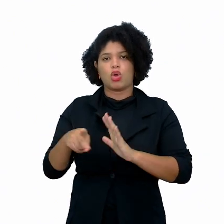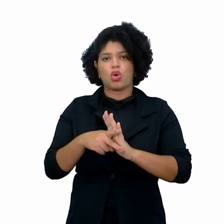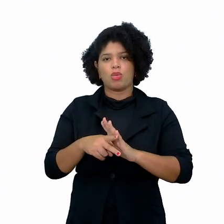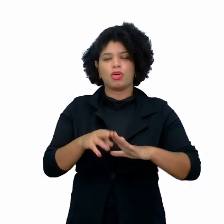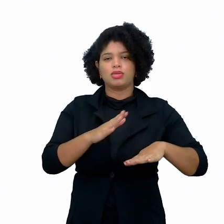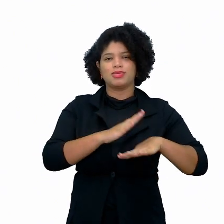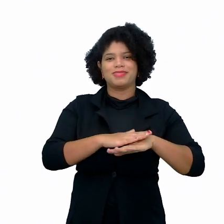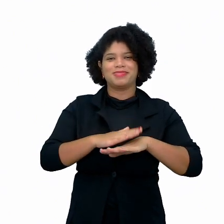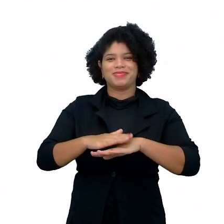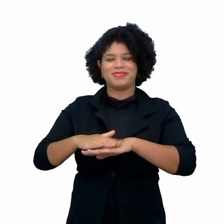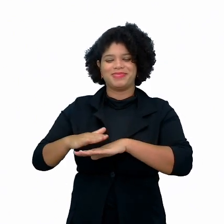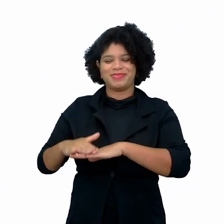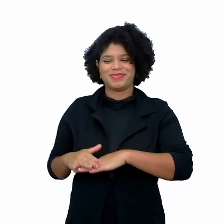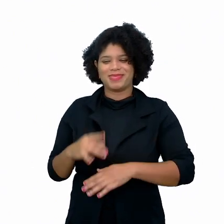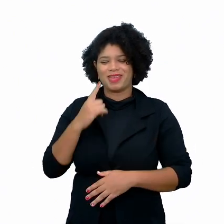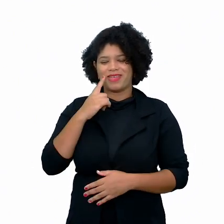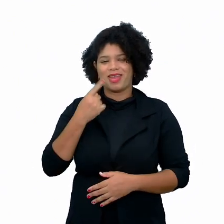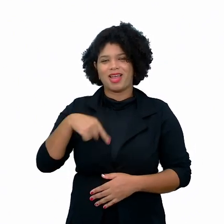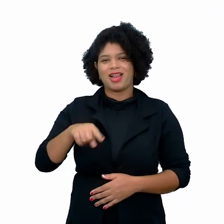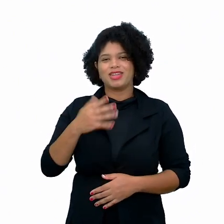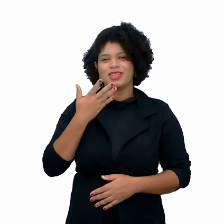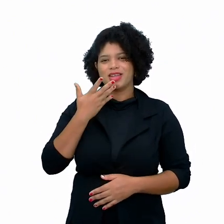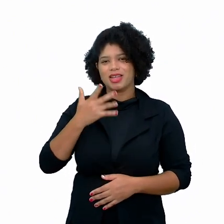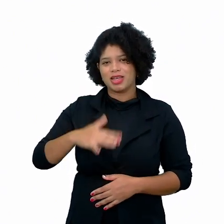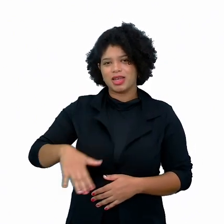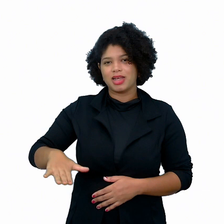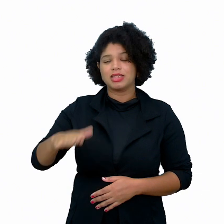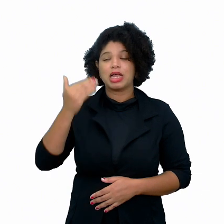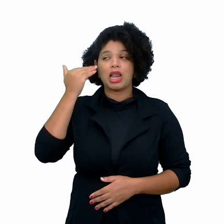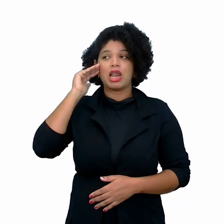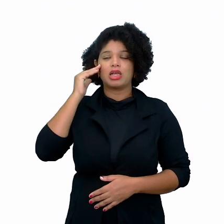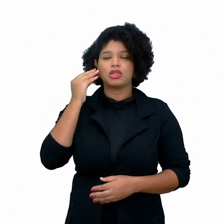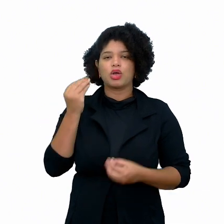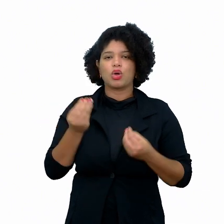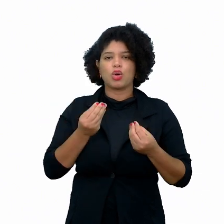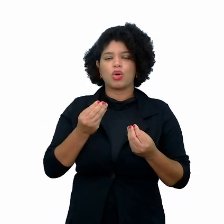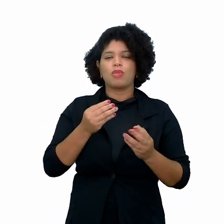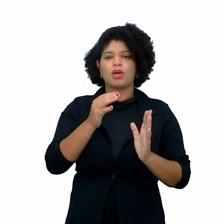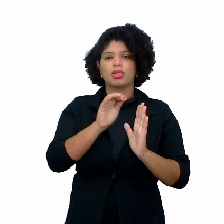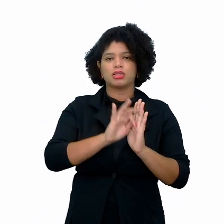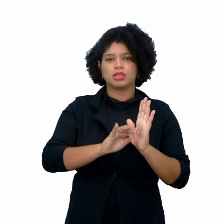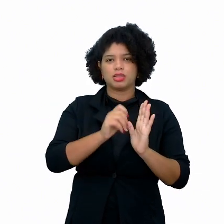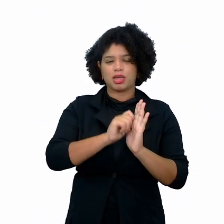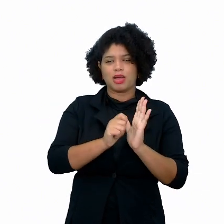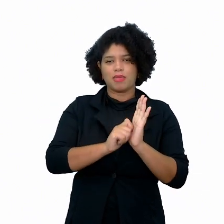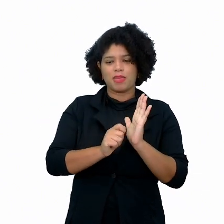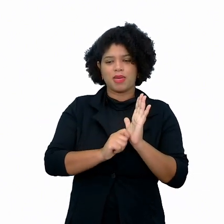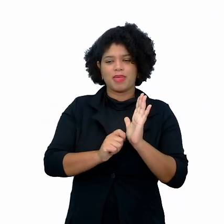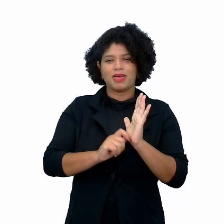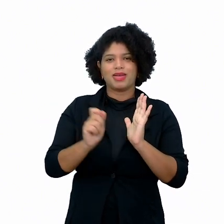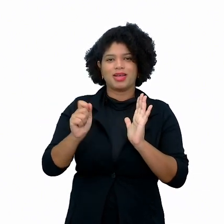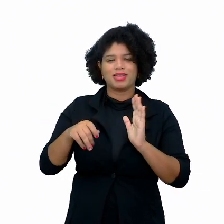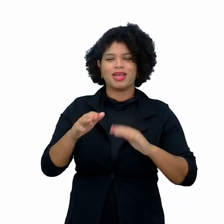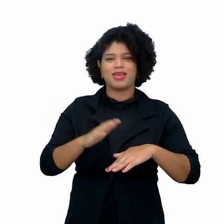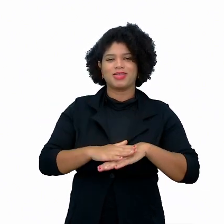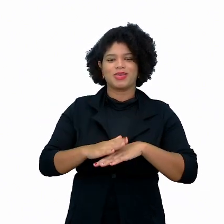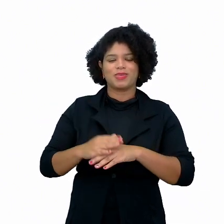evidenciam ainda mais às crianças o sentido de terem escrevido, porque alguém precisa ler,